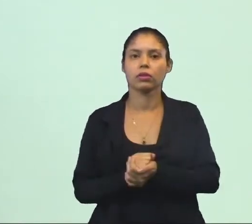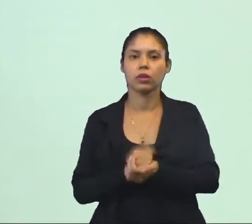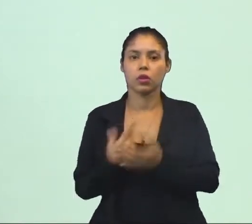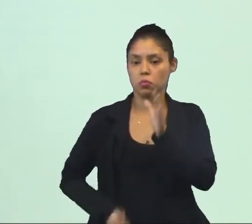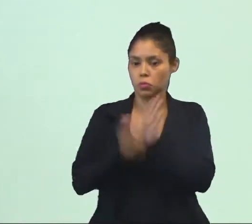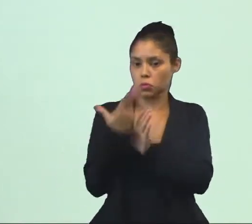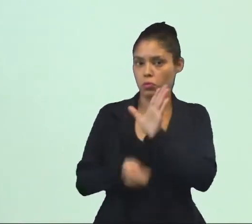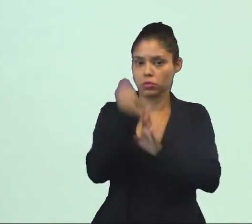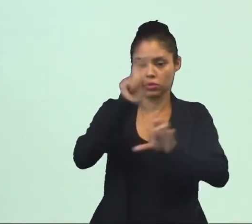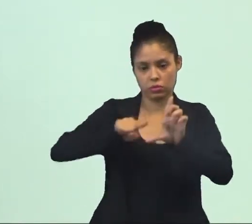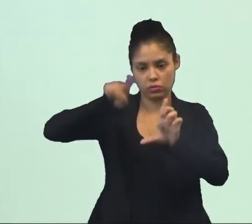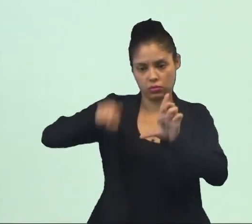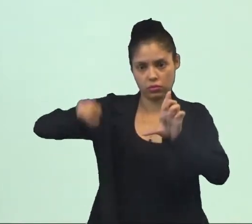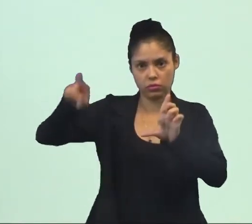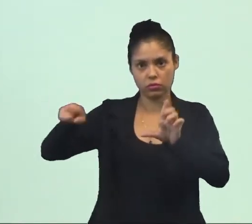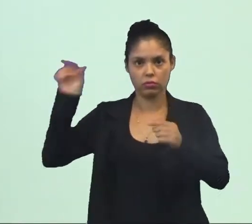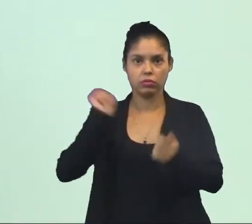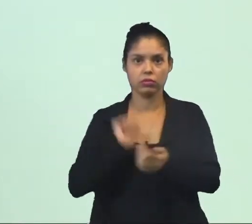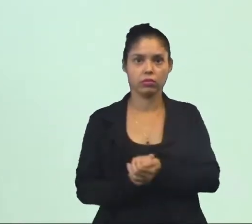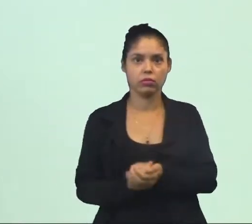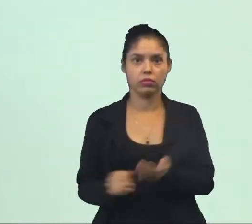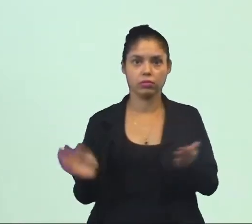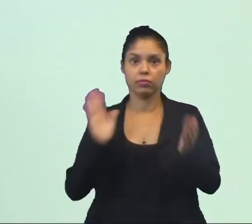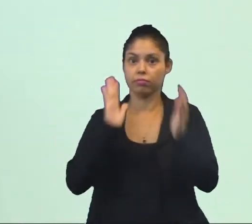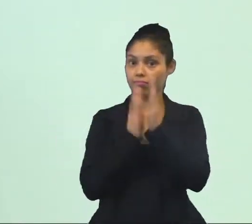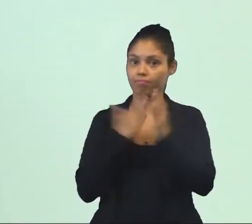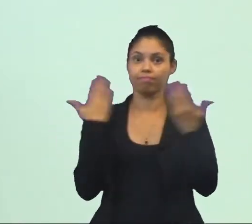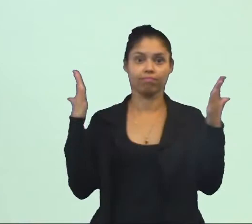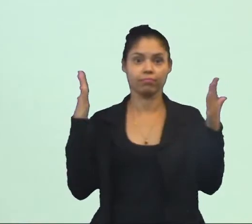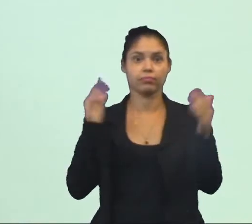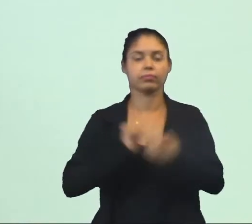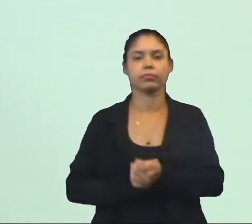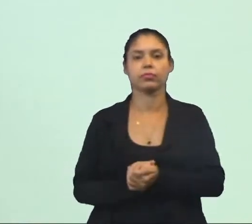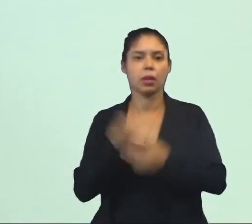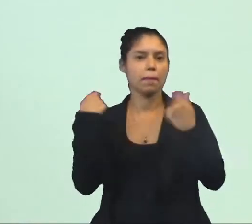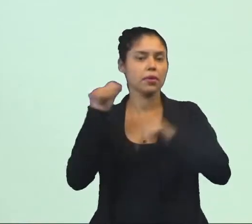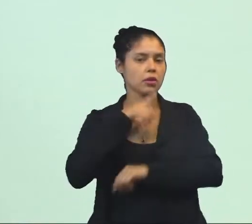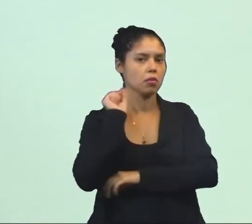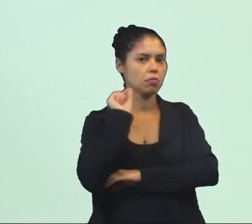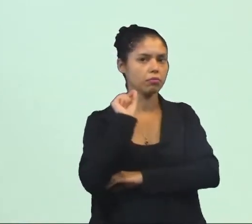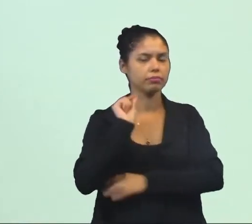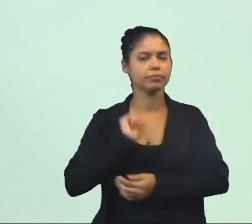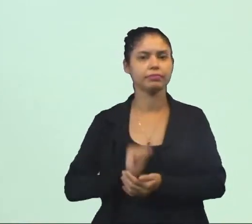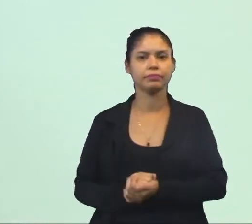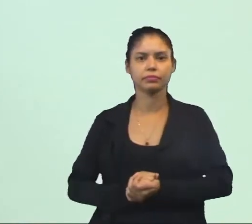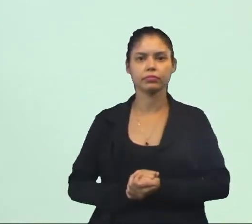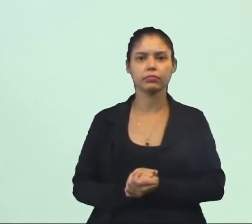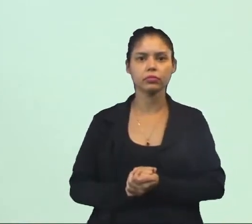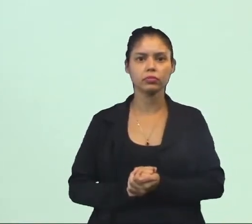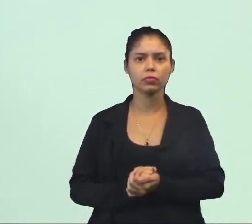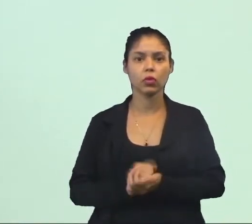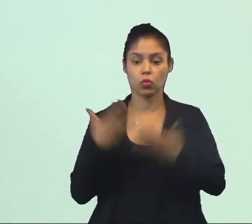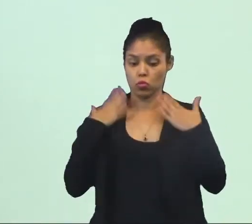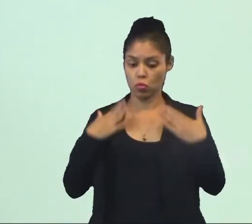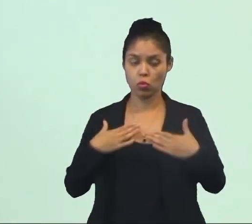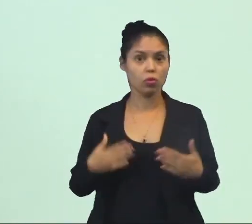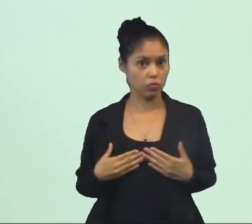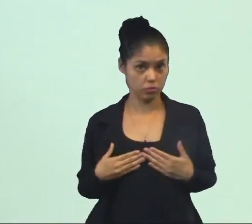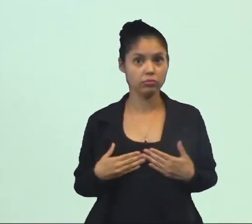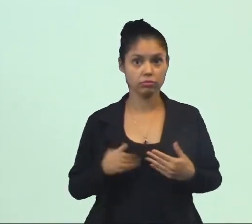produzir as ondas sonoras. Quando eu faço palma, precisou aqui de um corpo